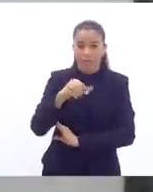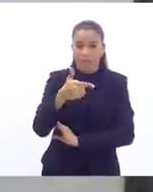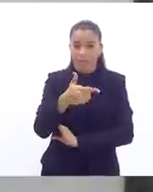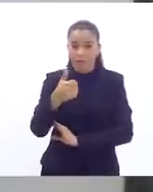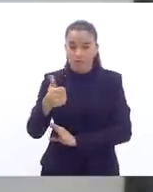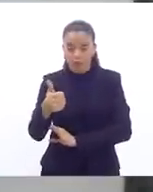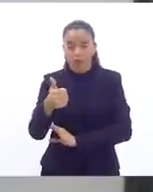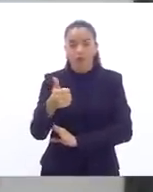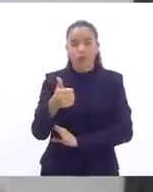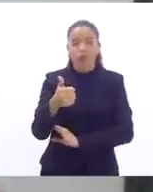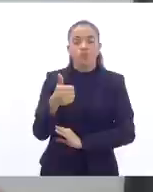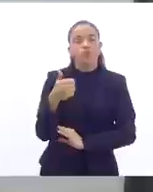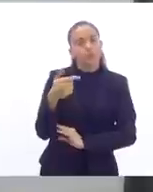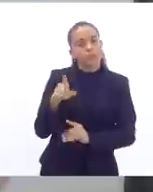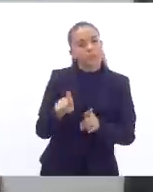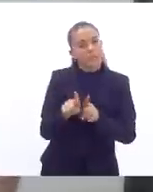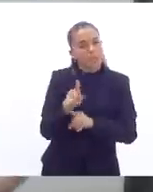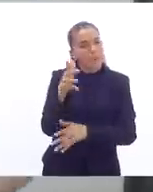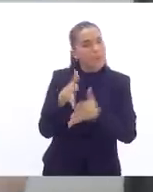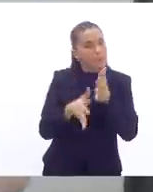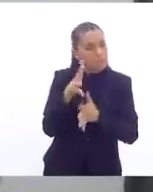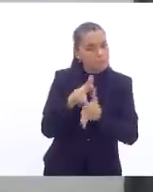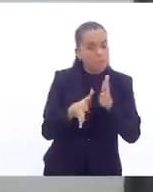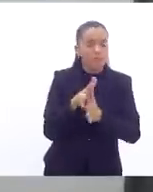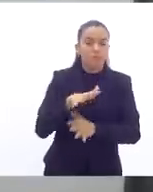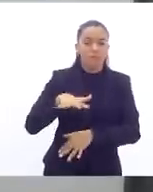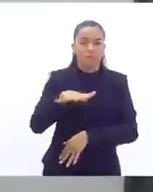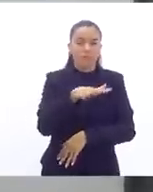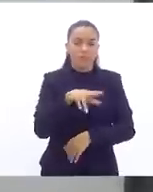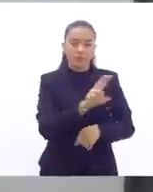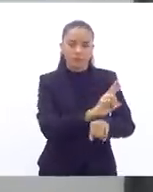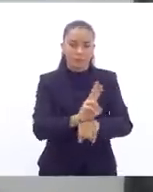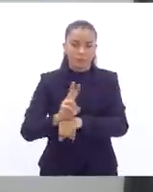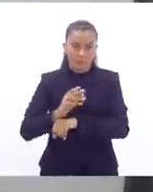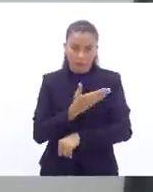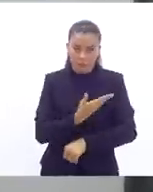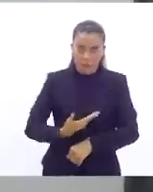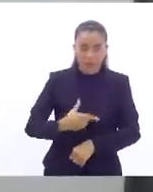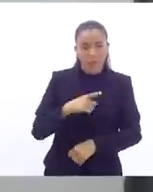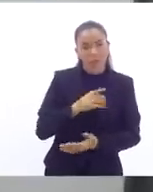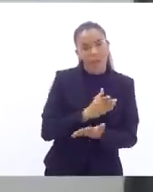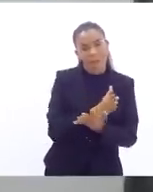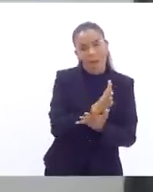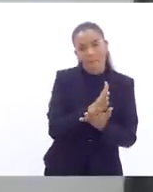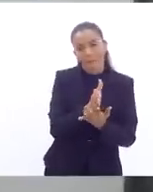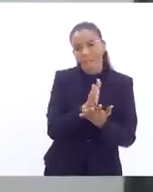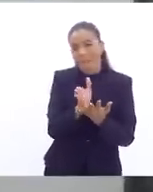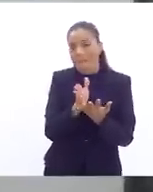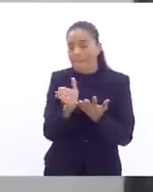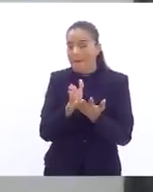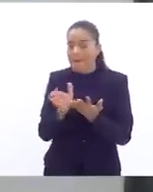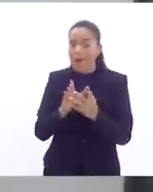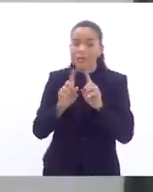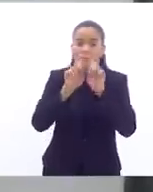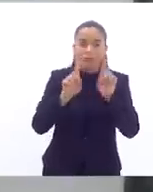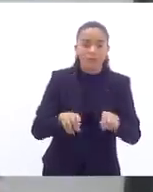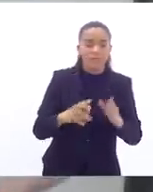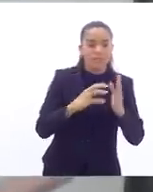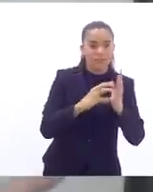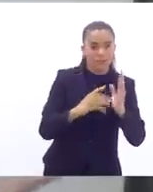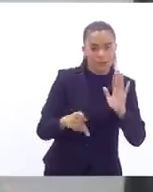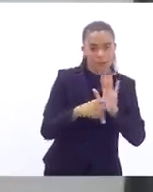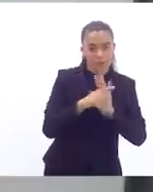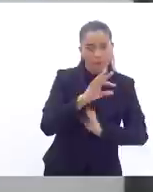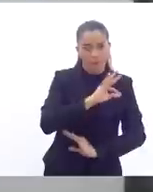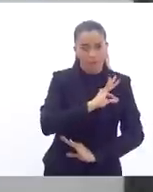que atingiu também o corpo de segurança pública Então a gente tem uma gama de servidores policiais de natureza